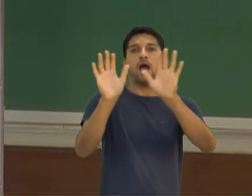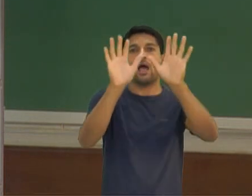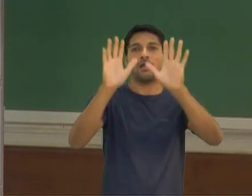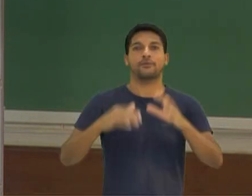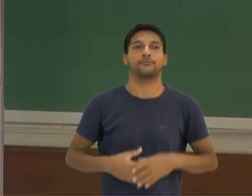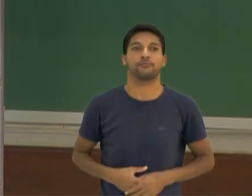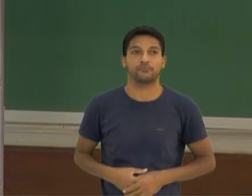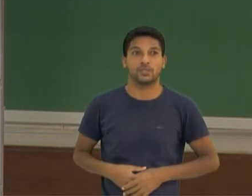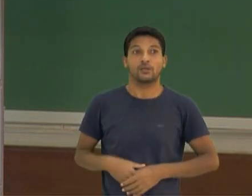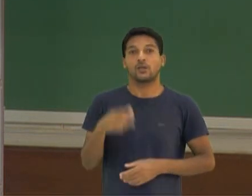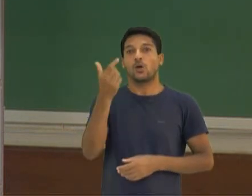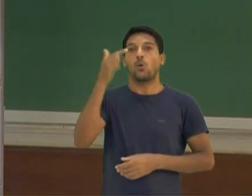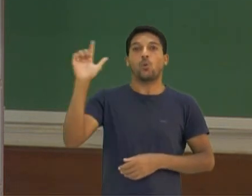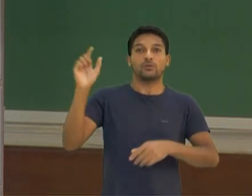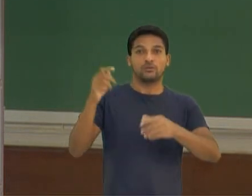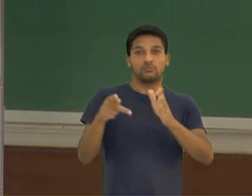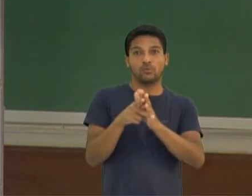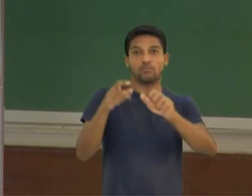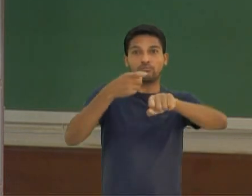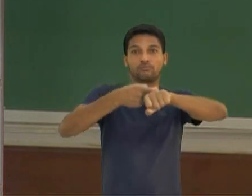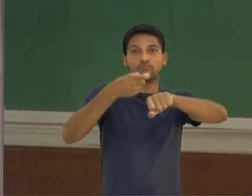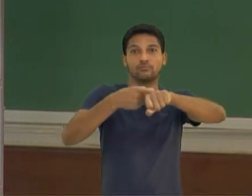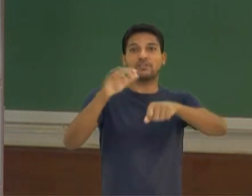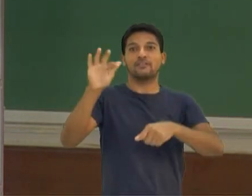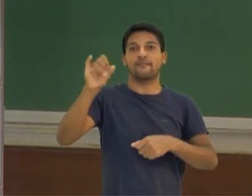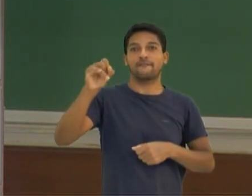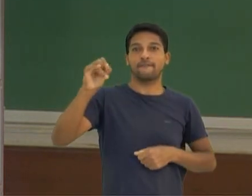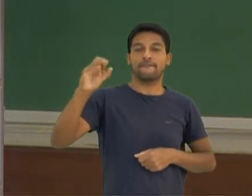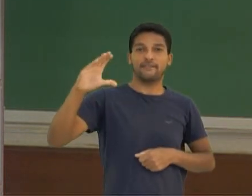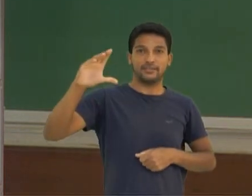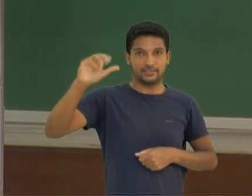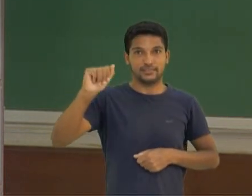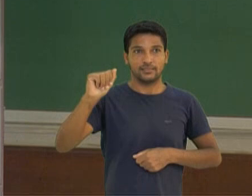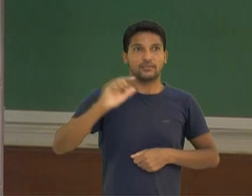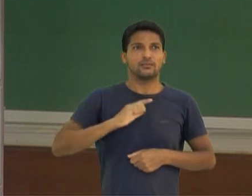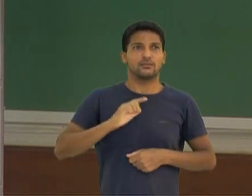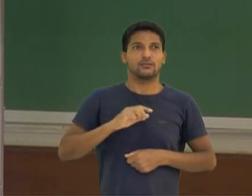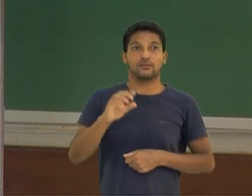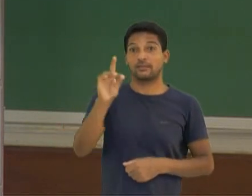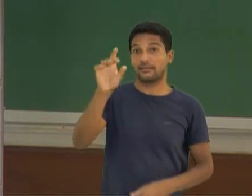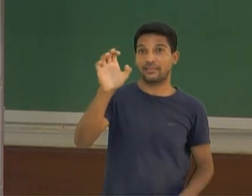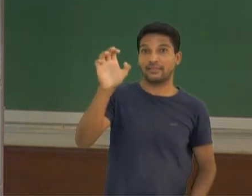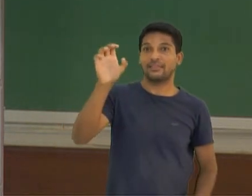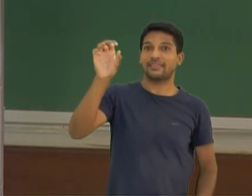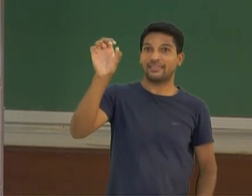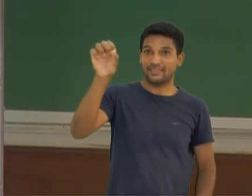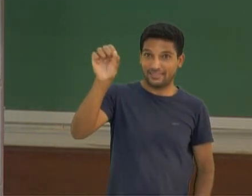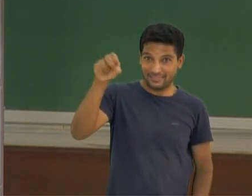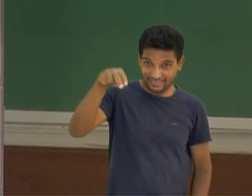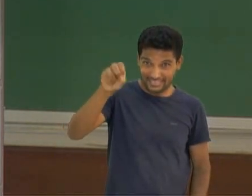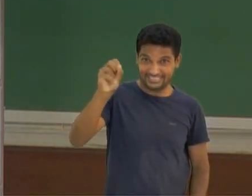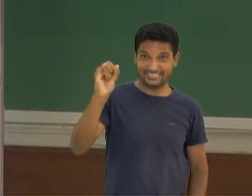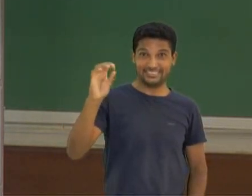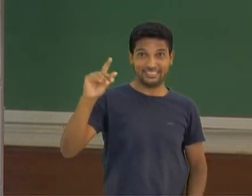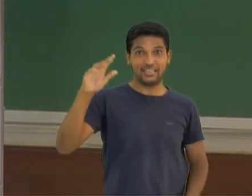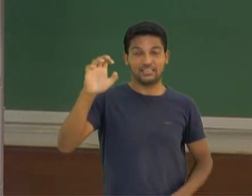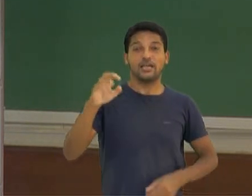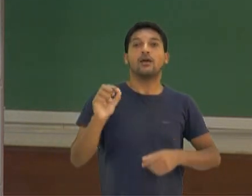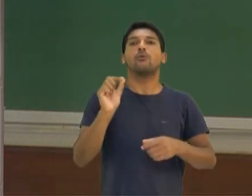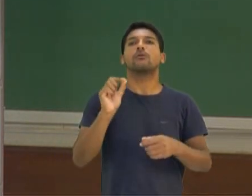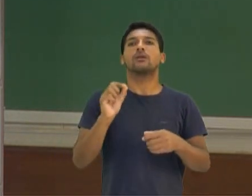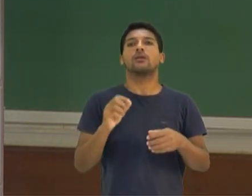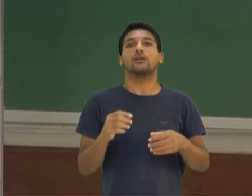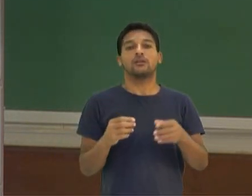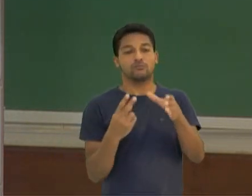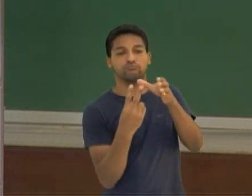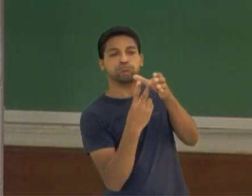temos a densidade, né? Que é a quantidade de matéria que existe num determinado volume. Por